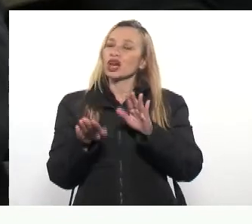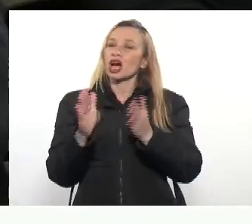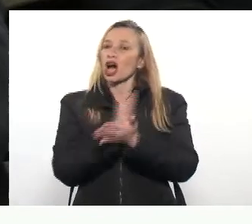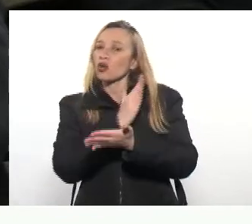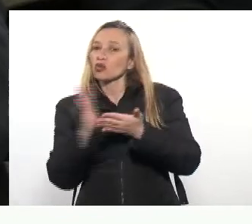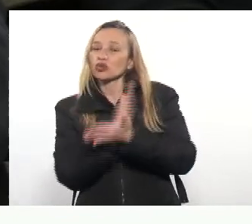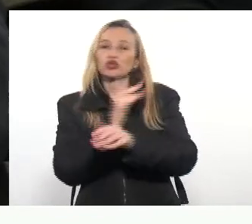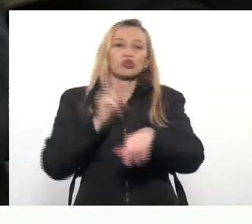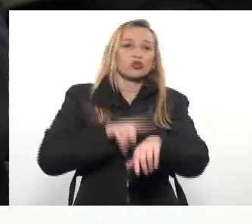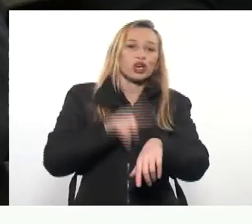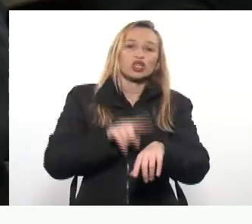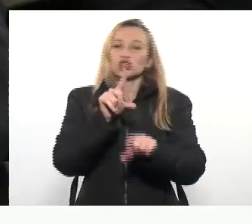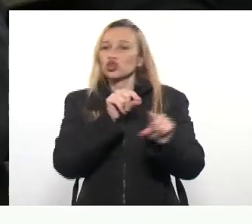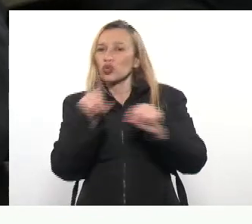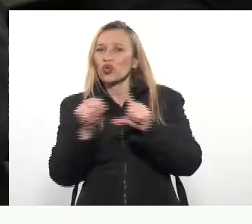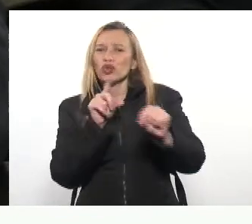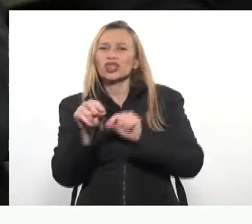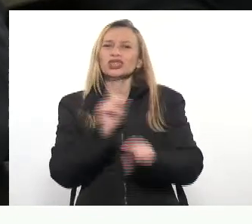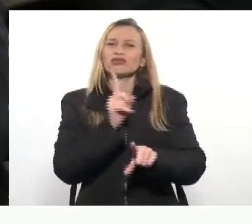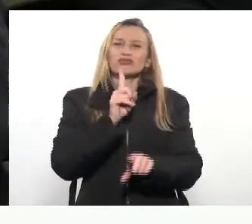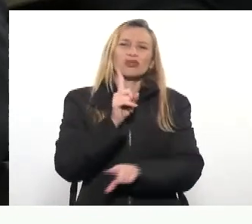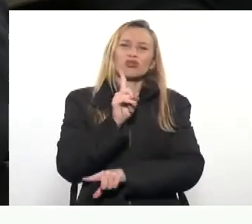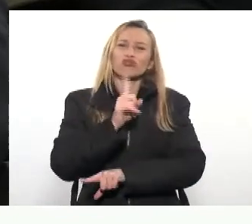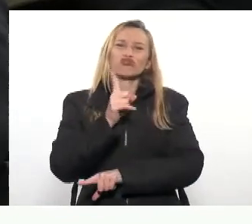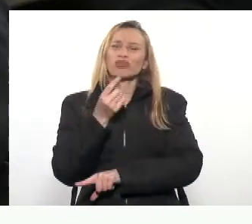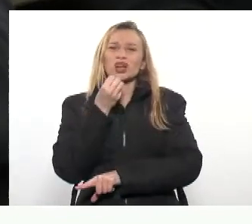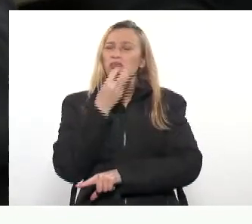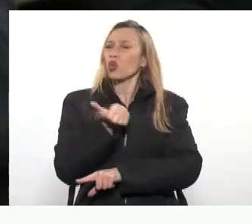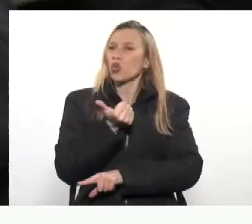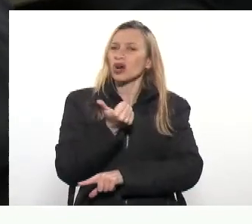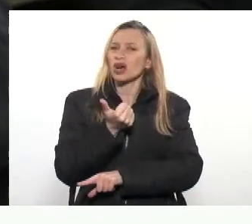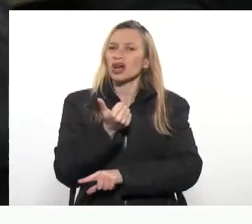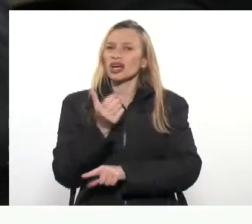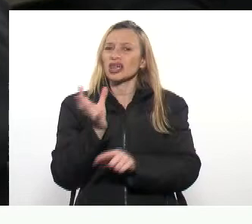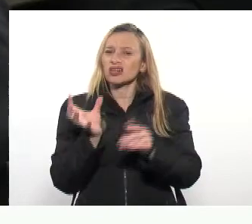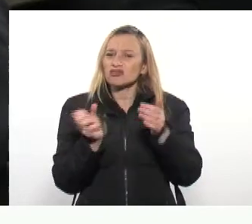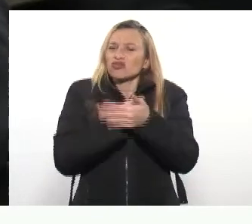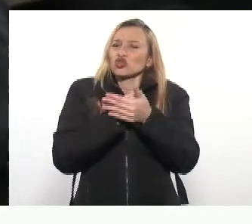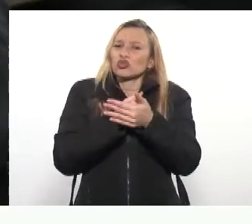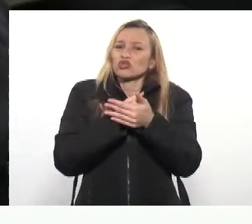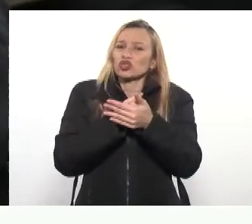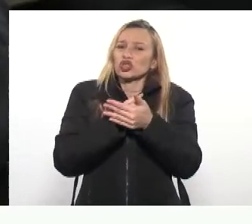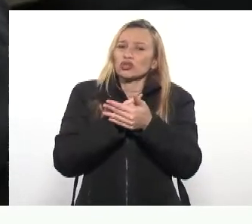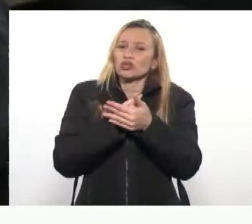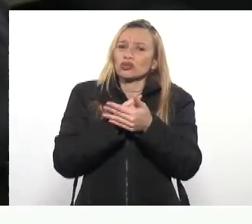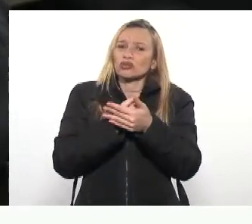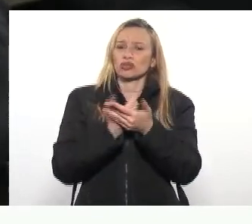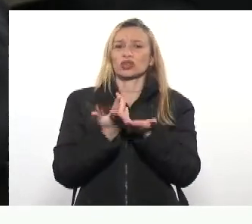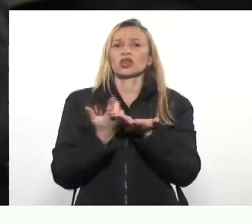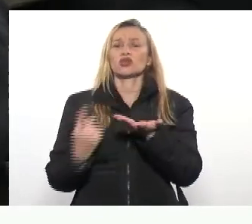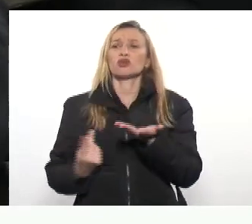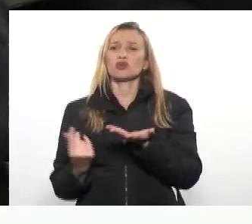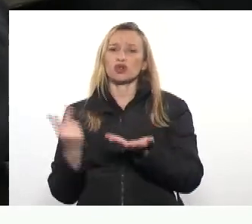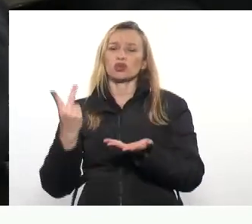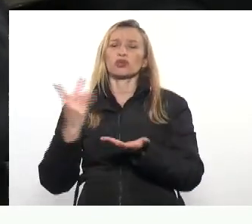houve uma decisão que decisões não eram muito claras, né, os critérios de acesso a essa tarifa.